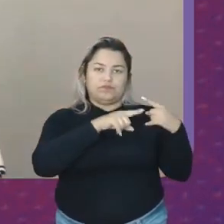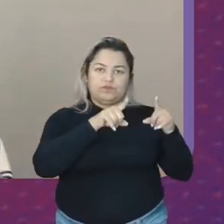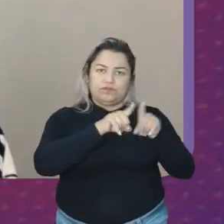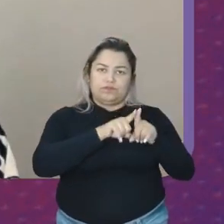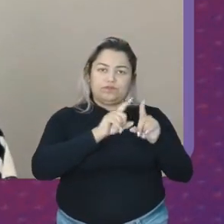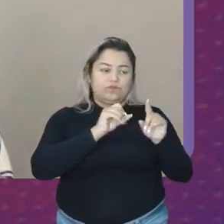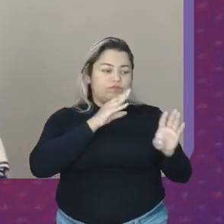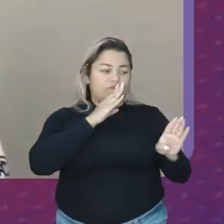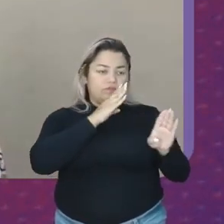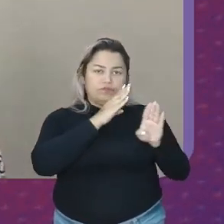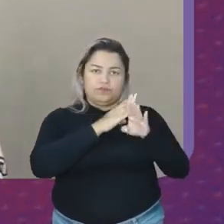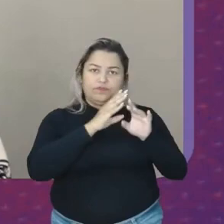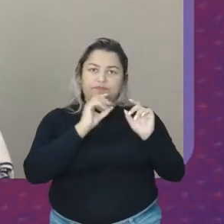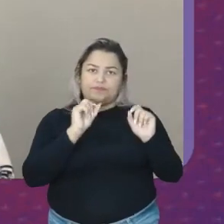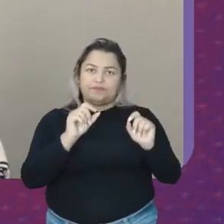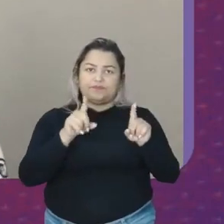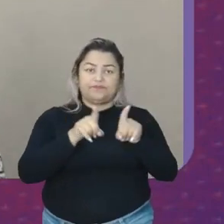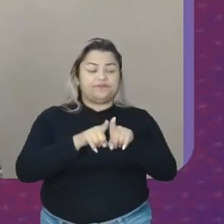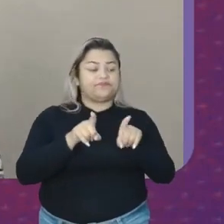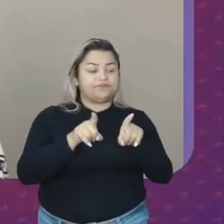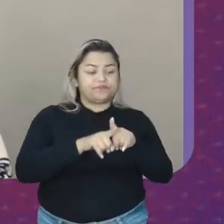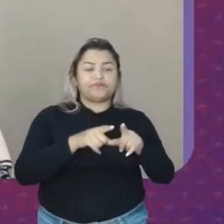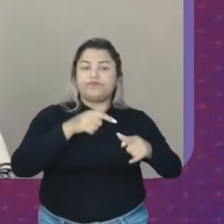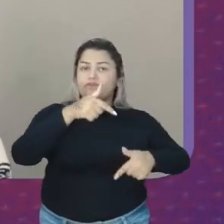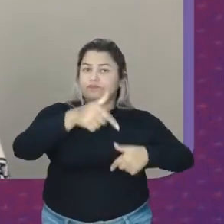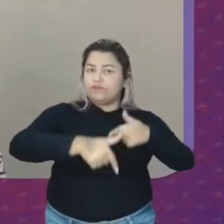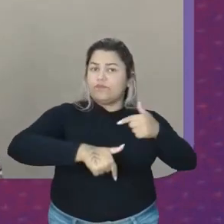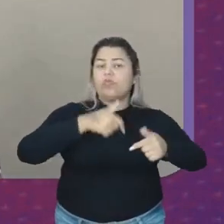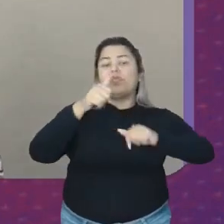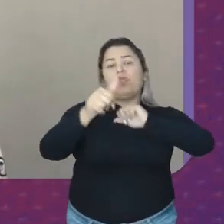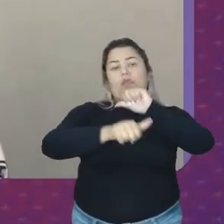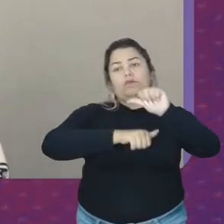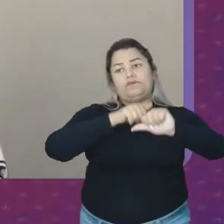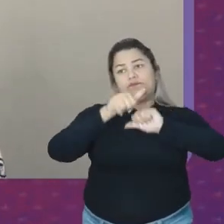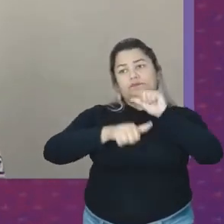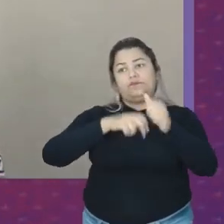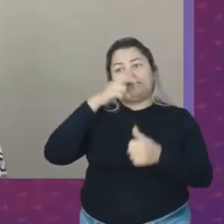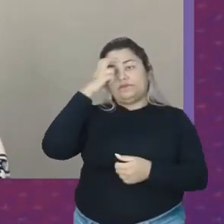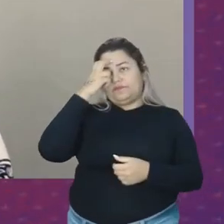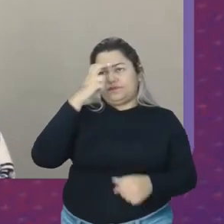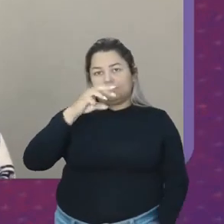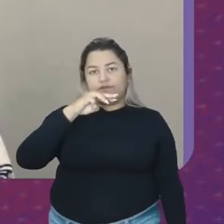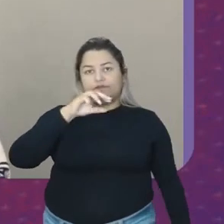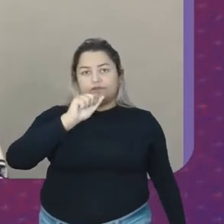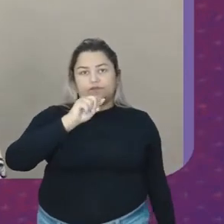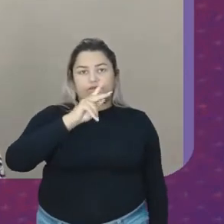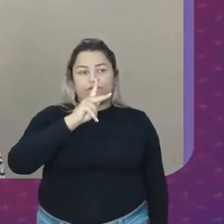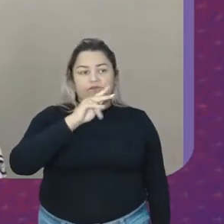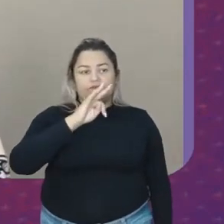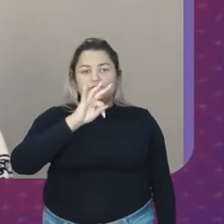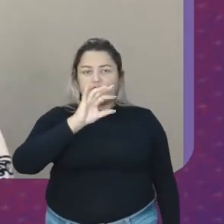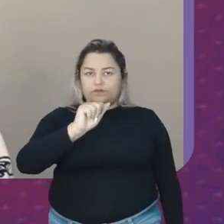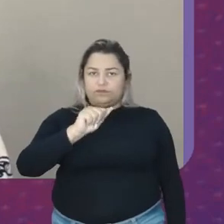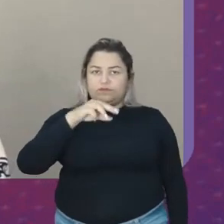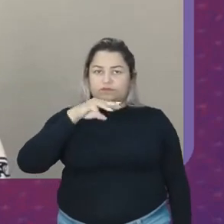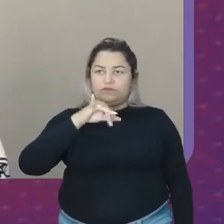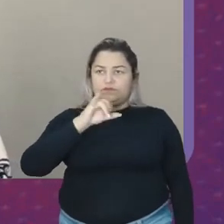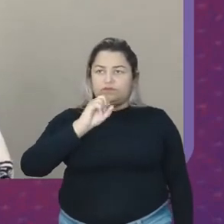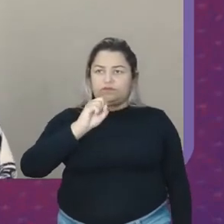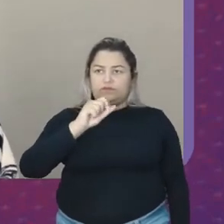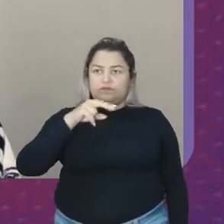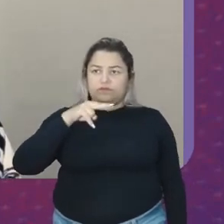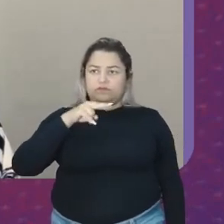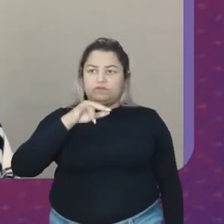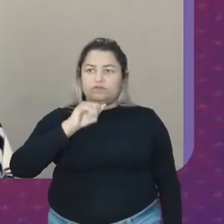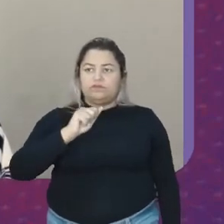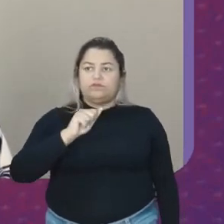ações objetivas, também trabalhar a mudança da cultura machista, misógina,